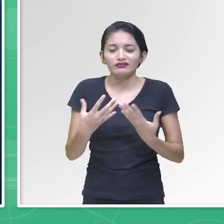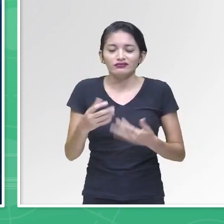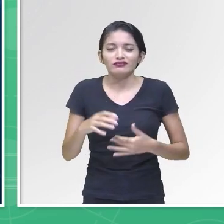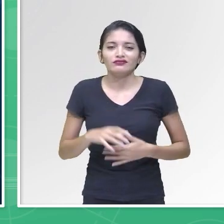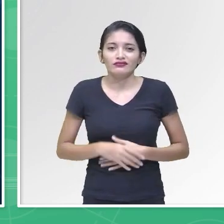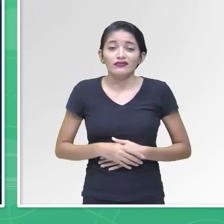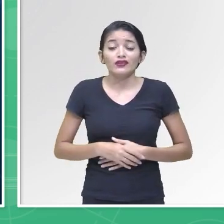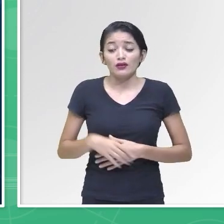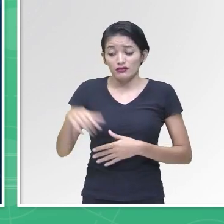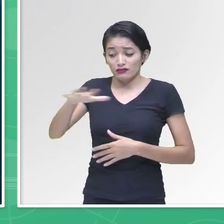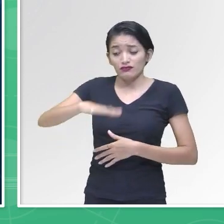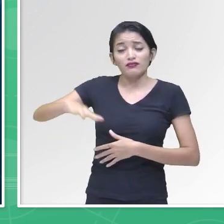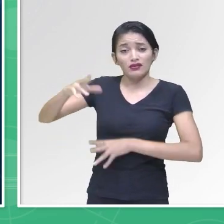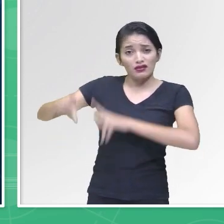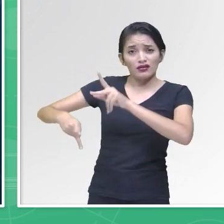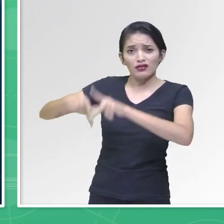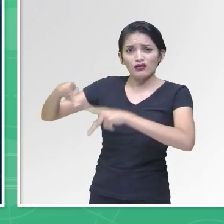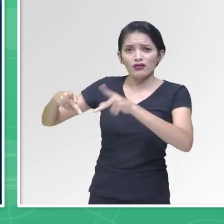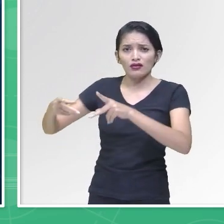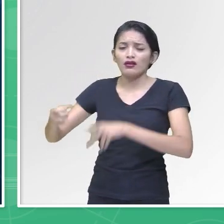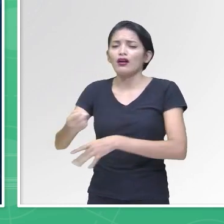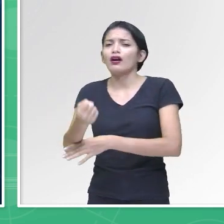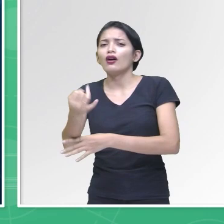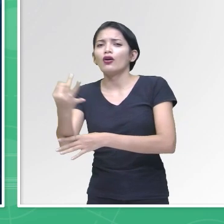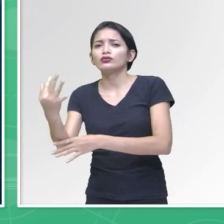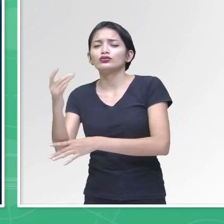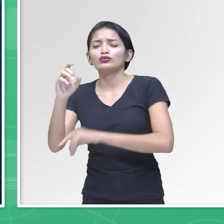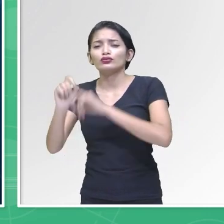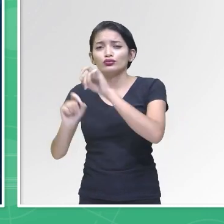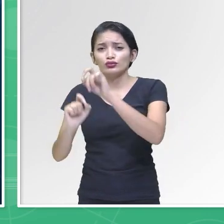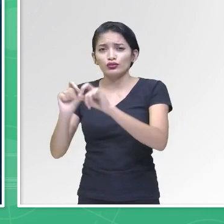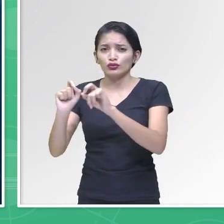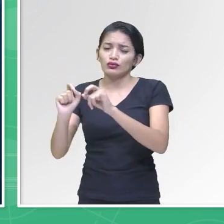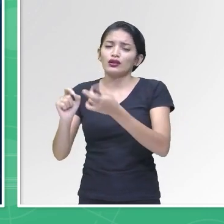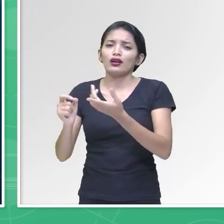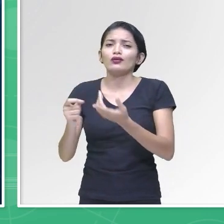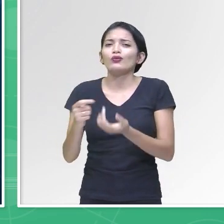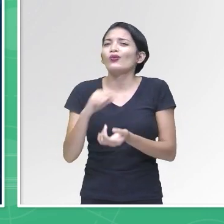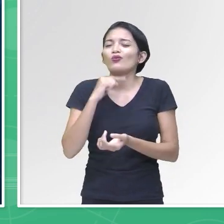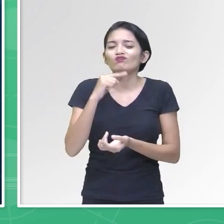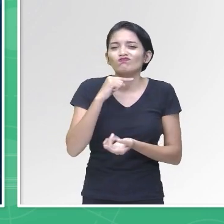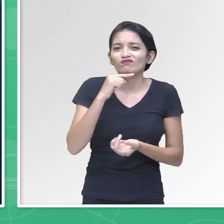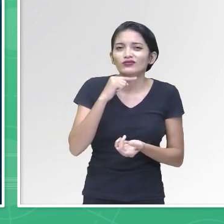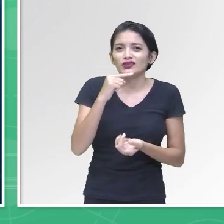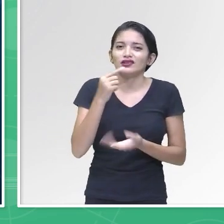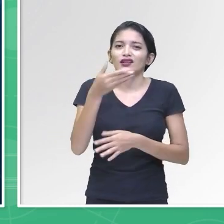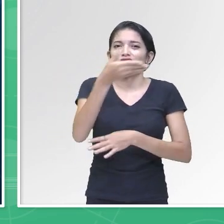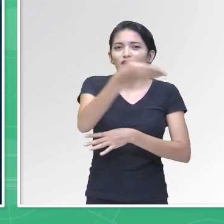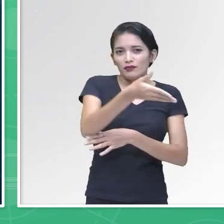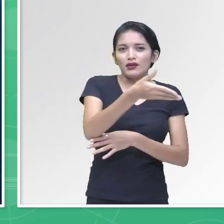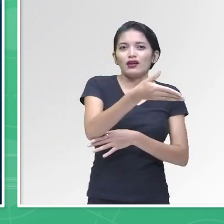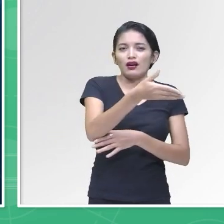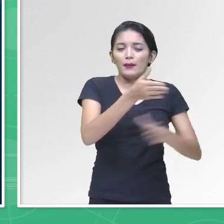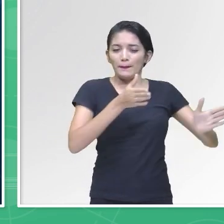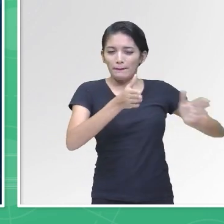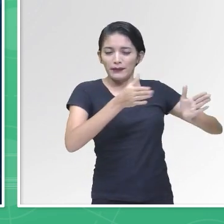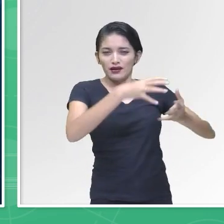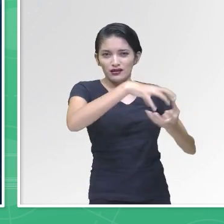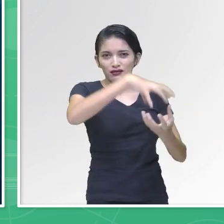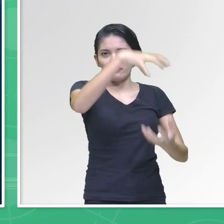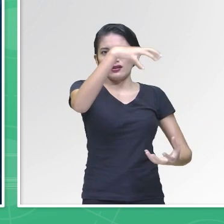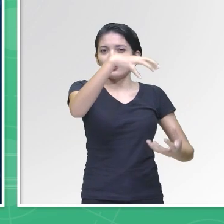da população, este quantitativo, não entrava na fase adulta ou não